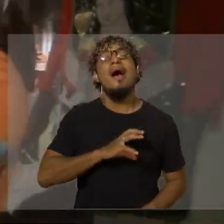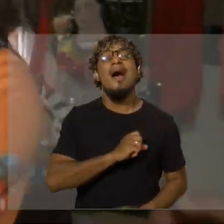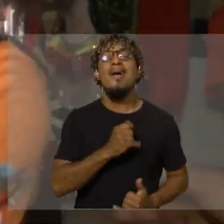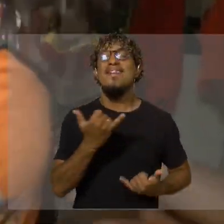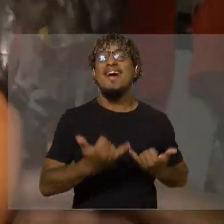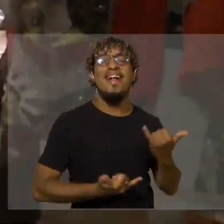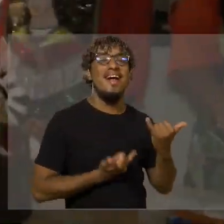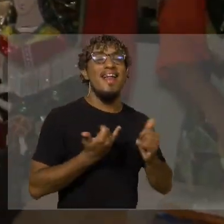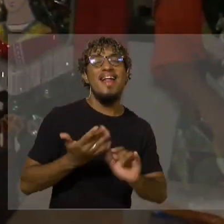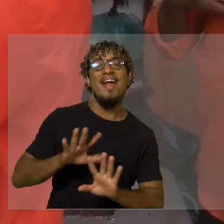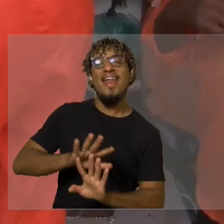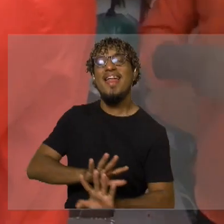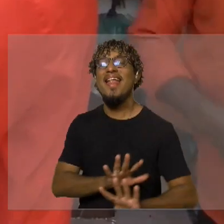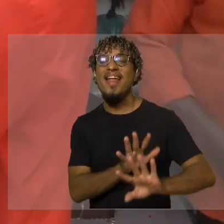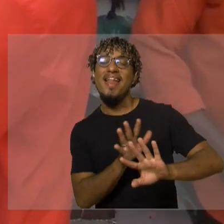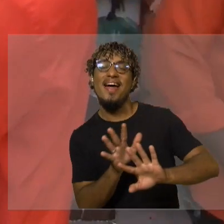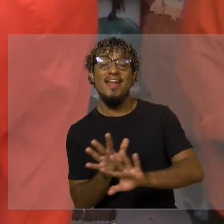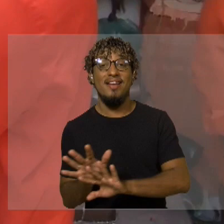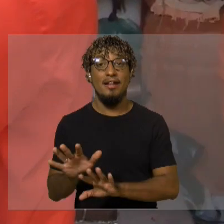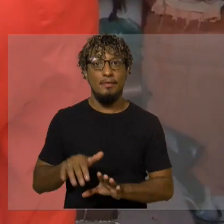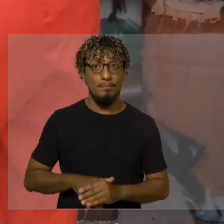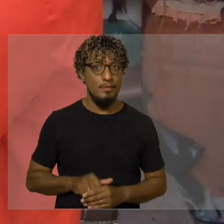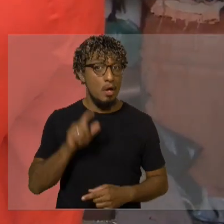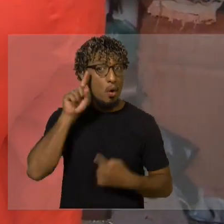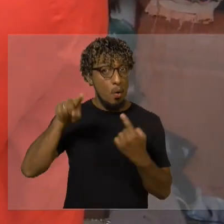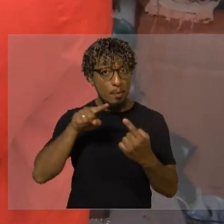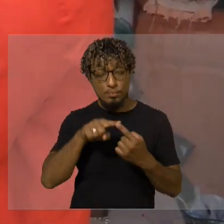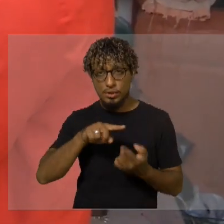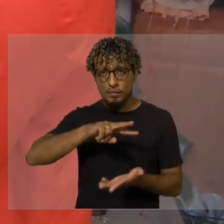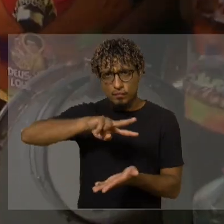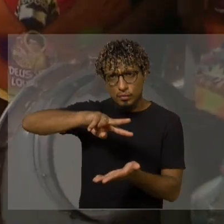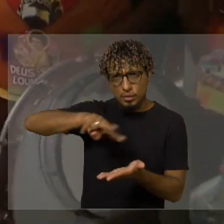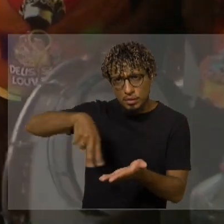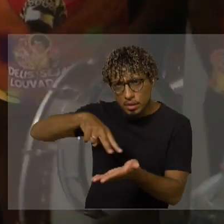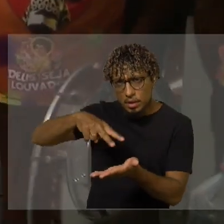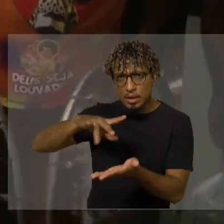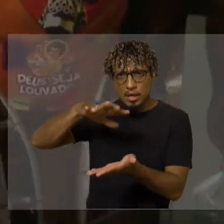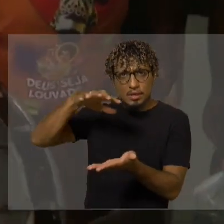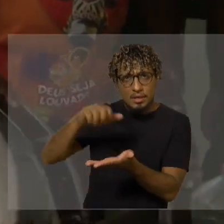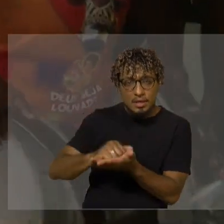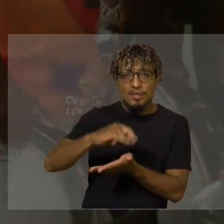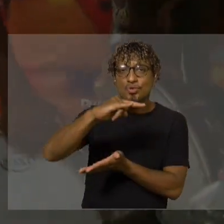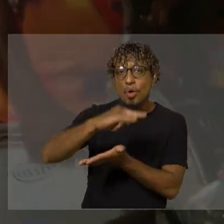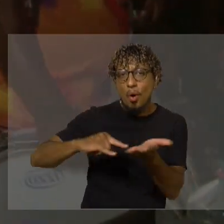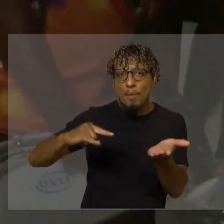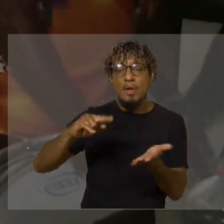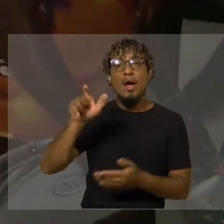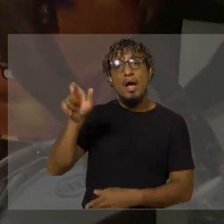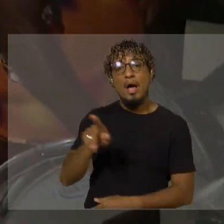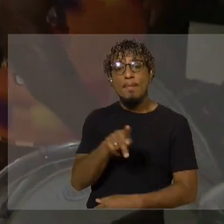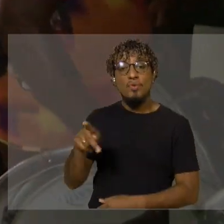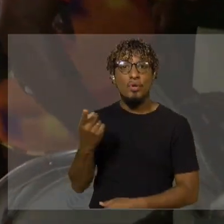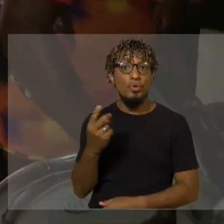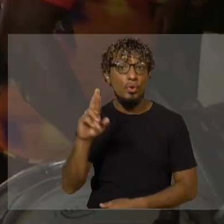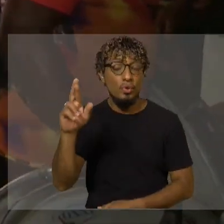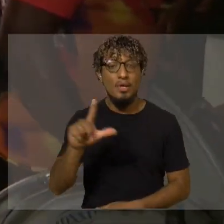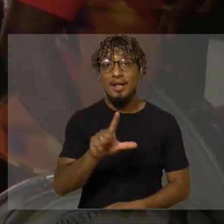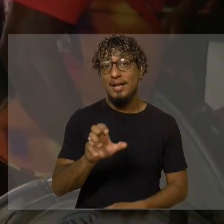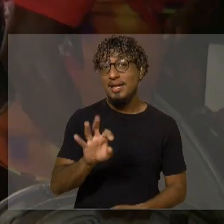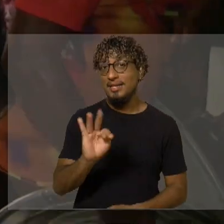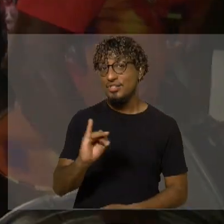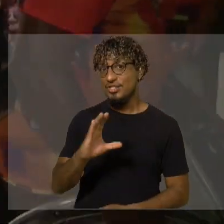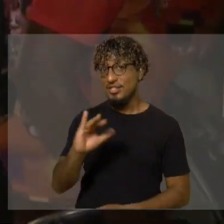No intuito de documentar e manter vivas as tradições maranhenses, a professora doutora Letícia Cardoso, do Departamento